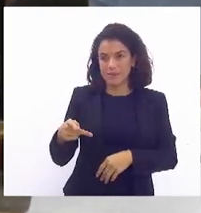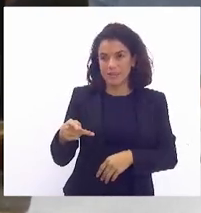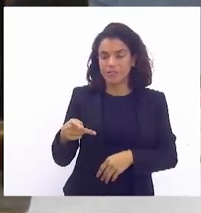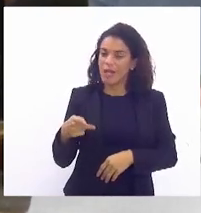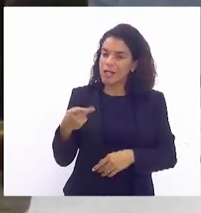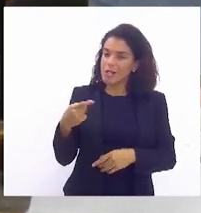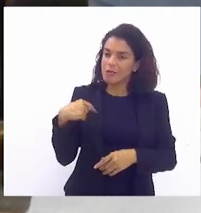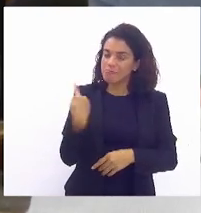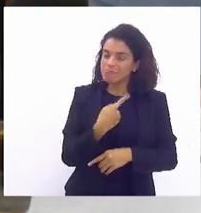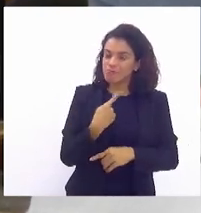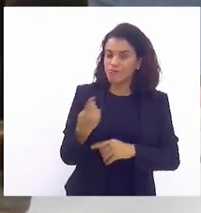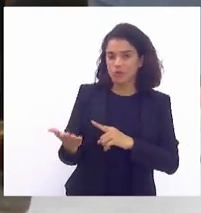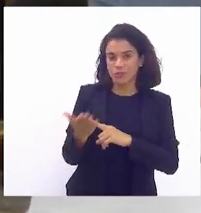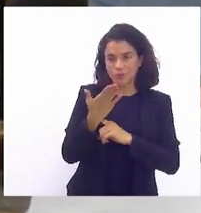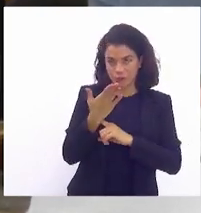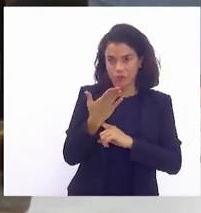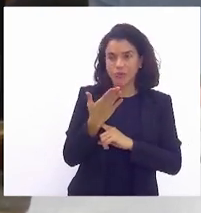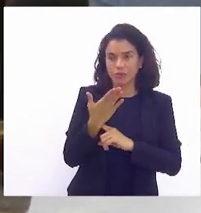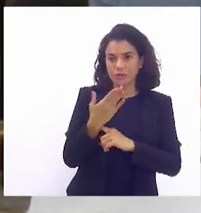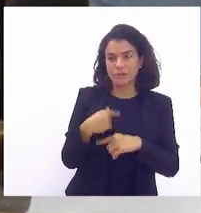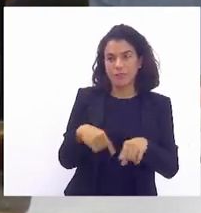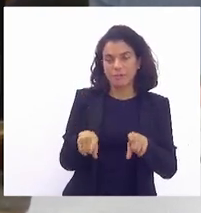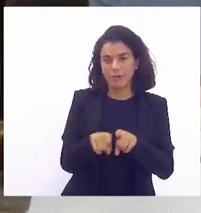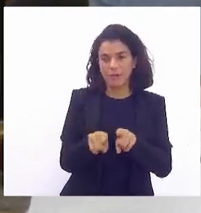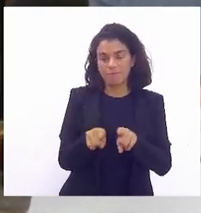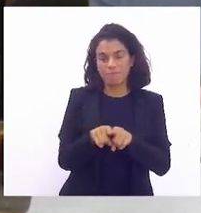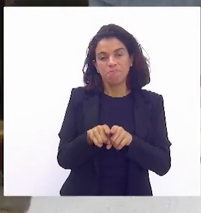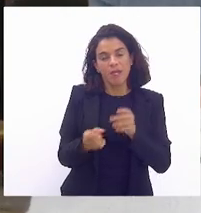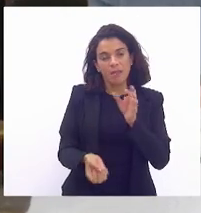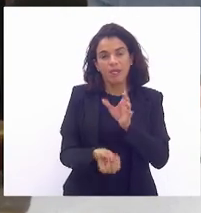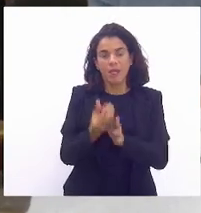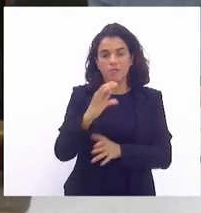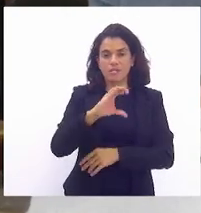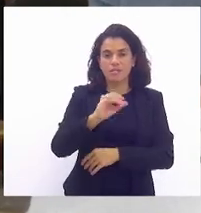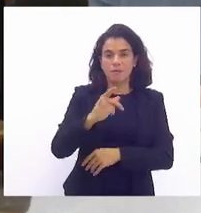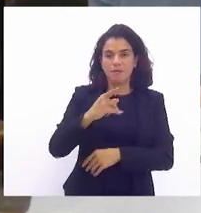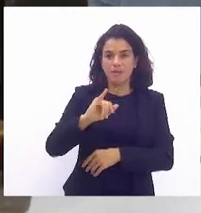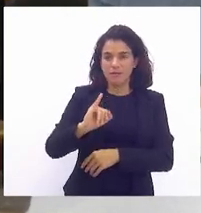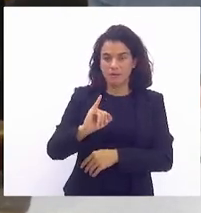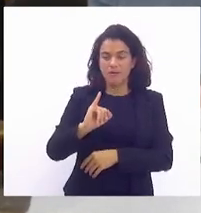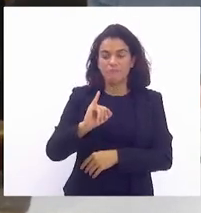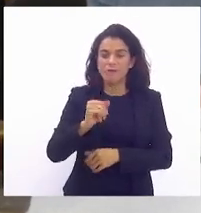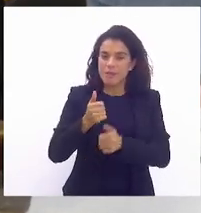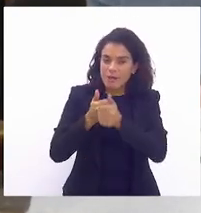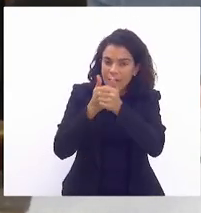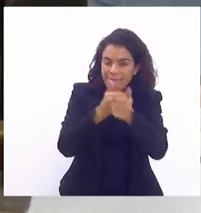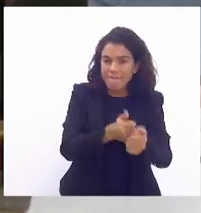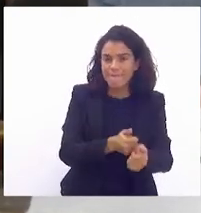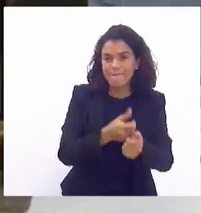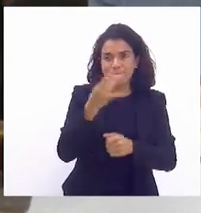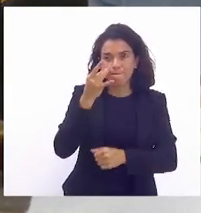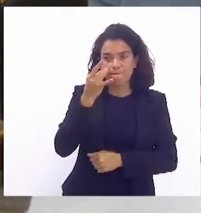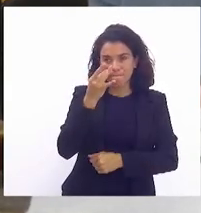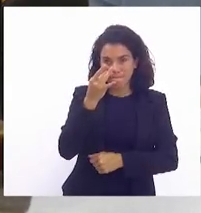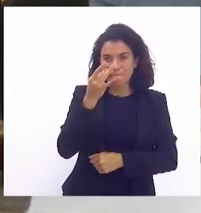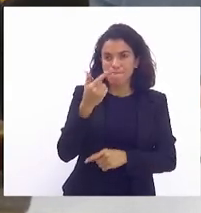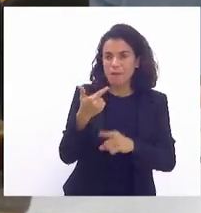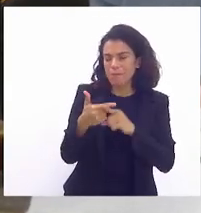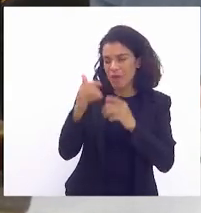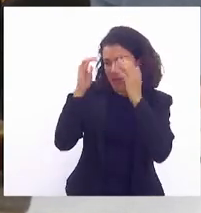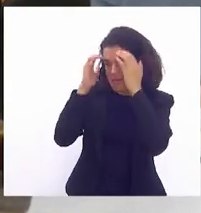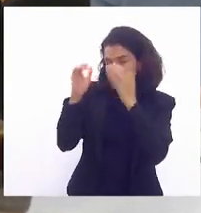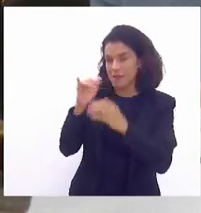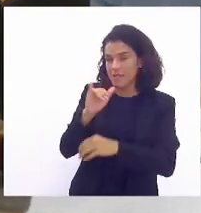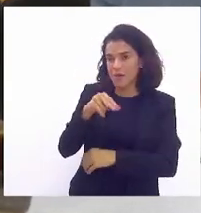nos ajude na gente poder realizar essa CPI para poder acompanhar de perto e fazer com que a coisa aconteça. E com todo respeito à